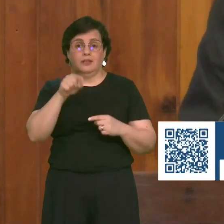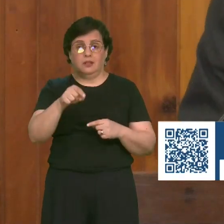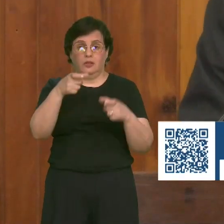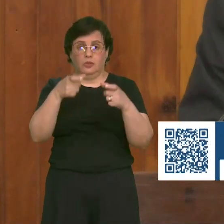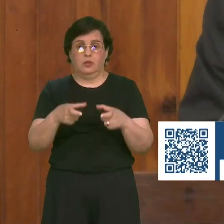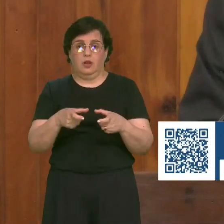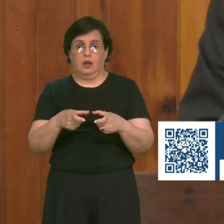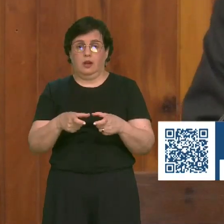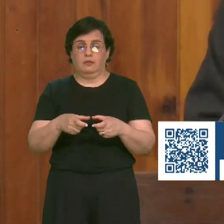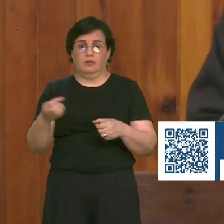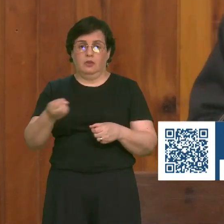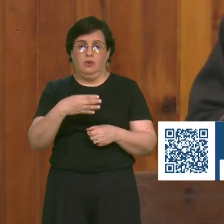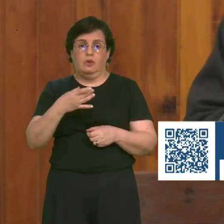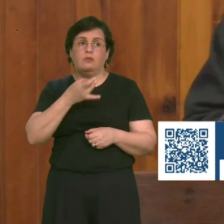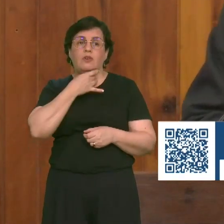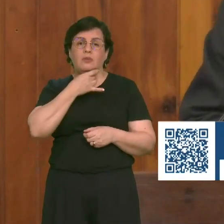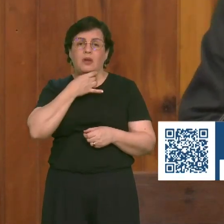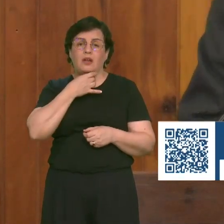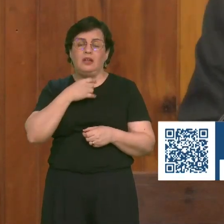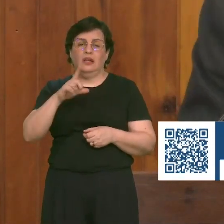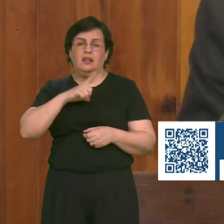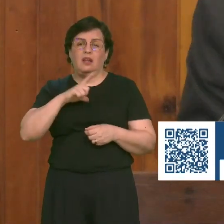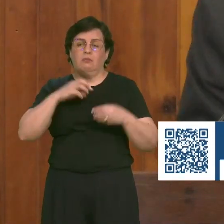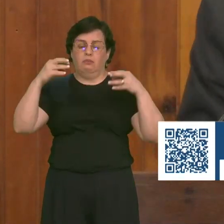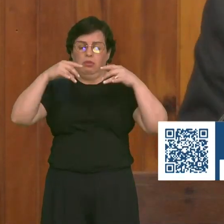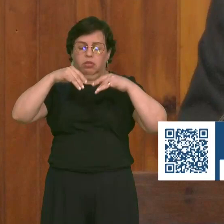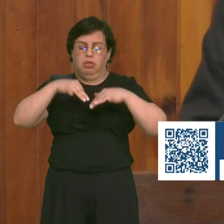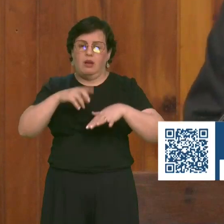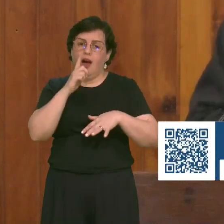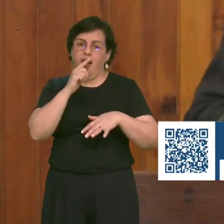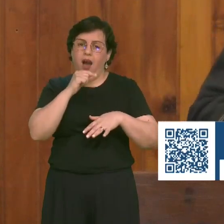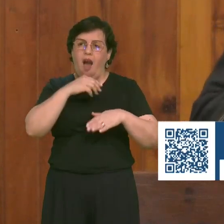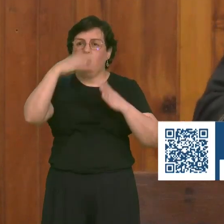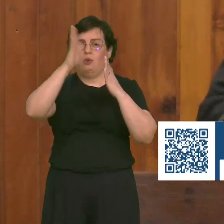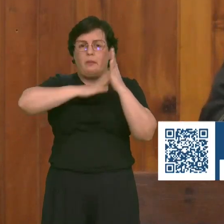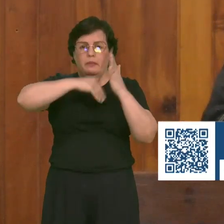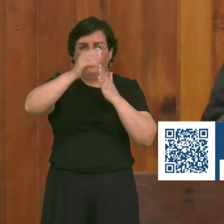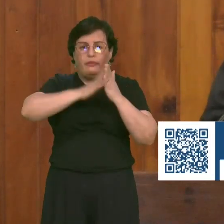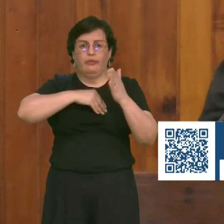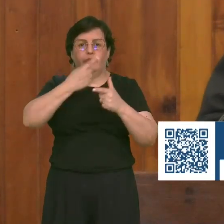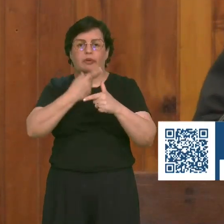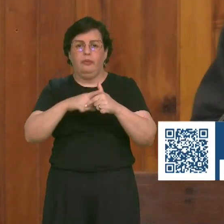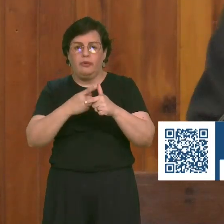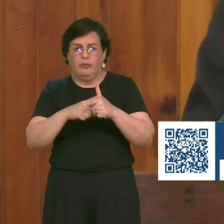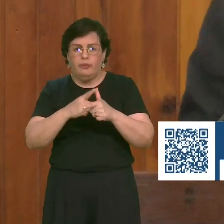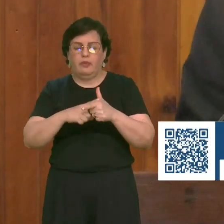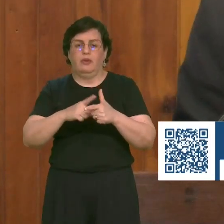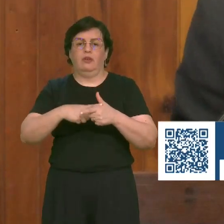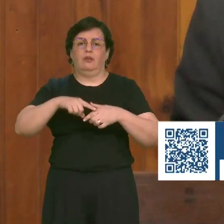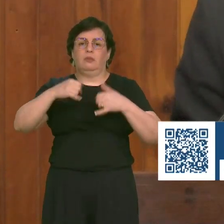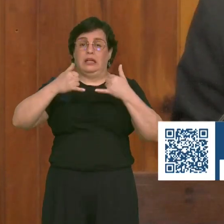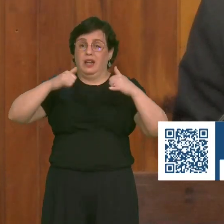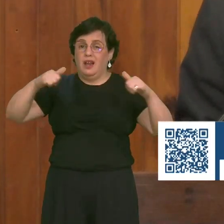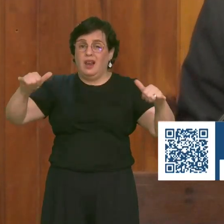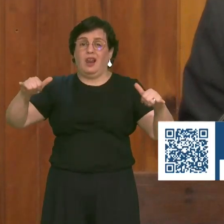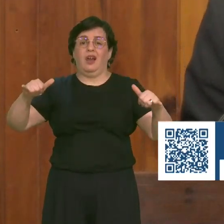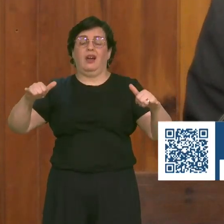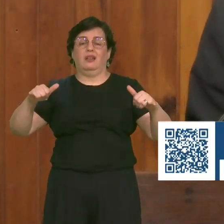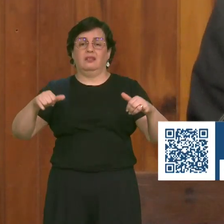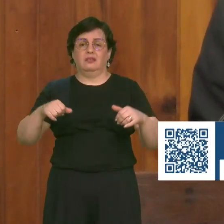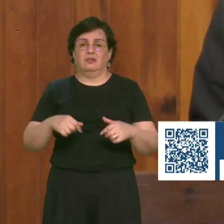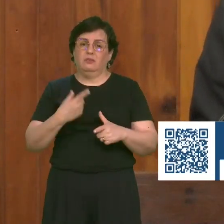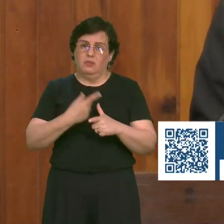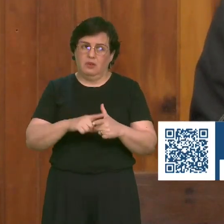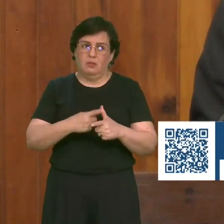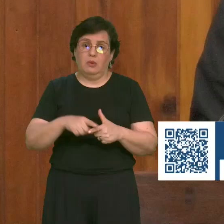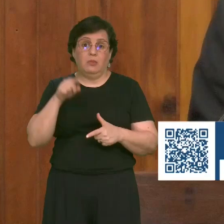com problema de infiltração com problema de pintura problema elétrico esse sim seria um serviço que deveria